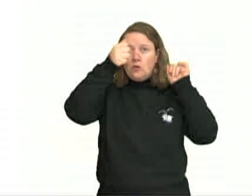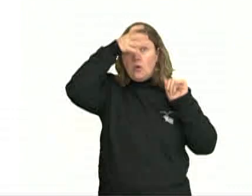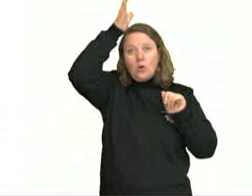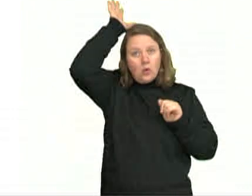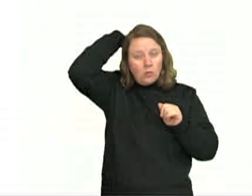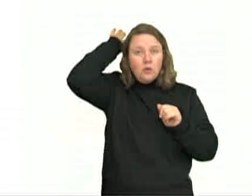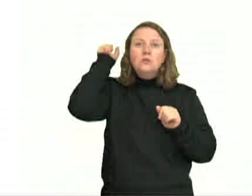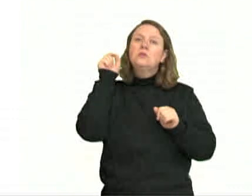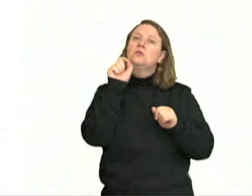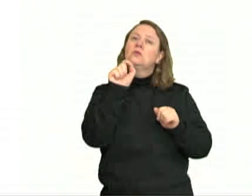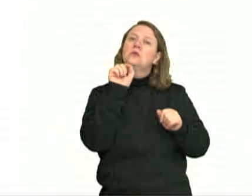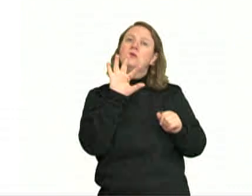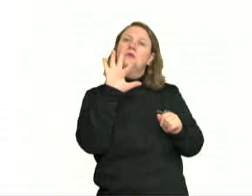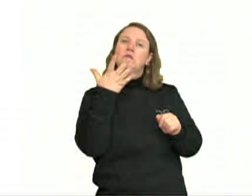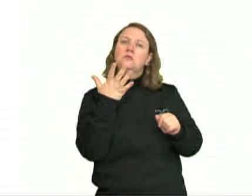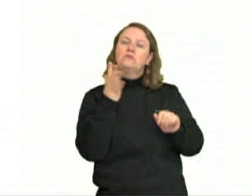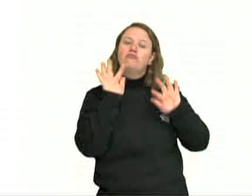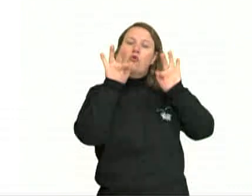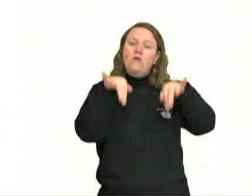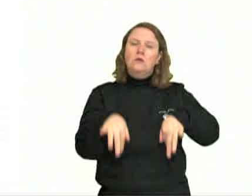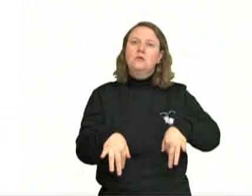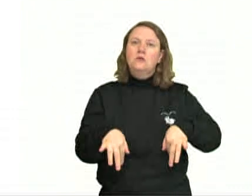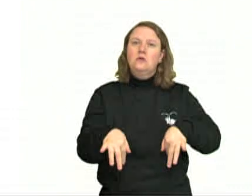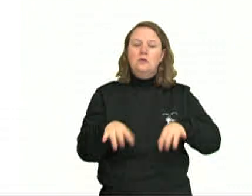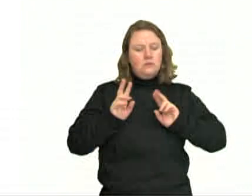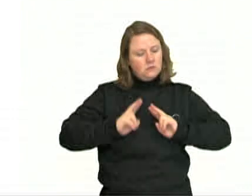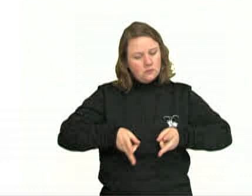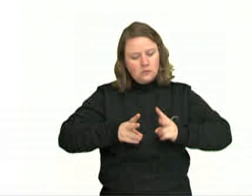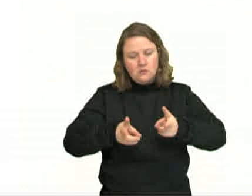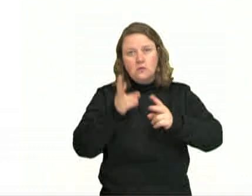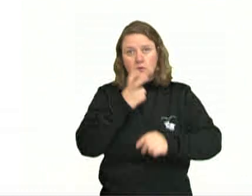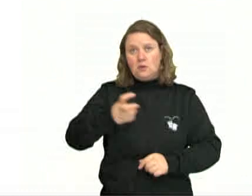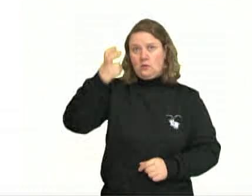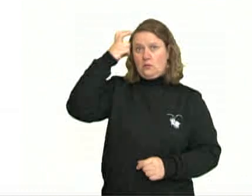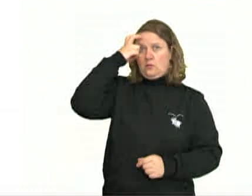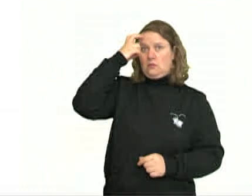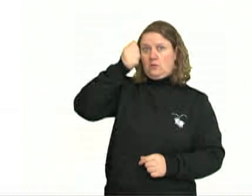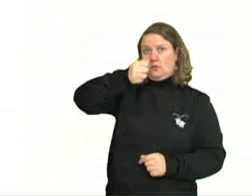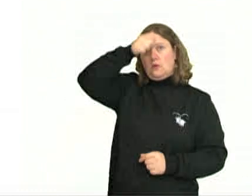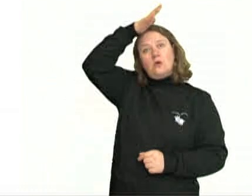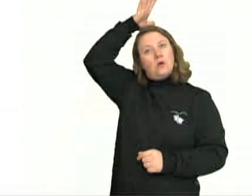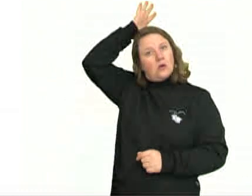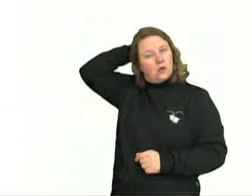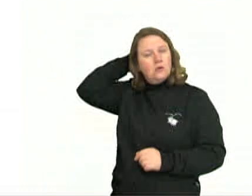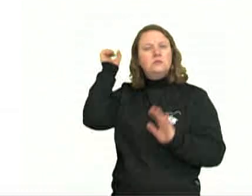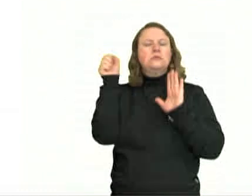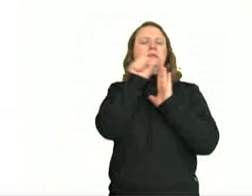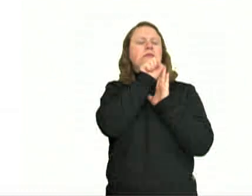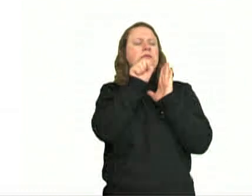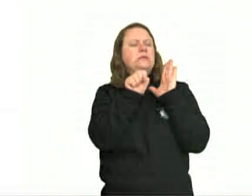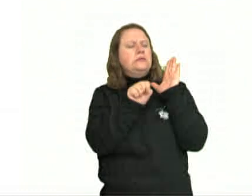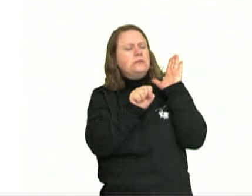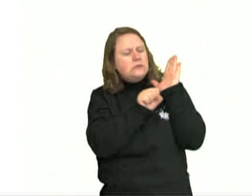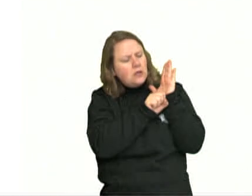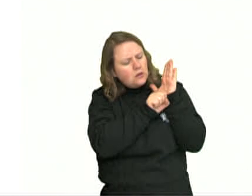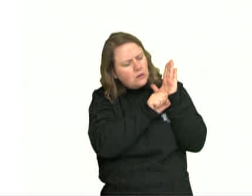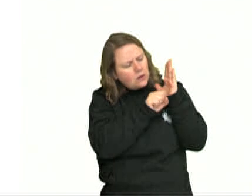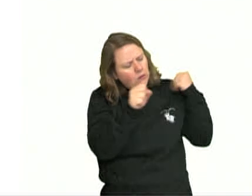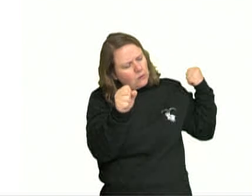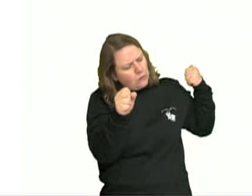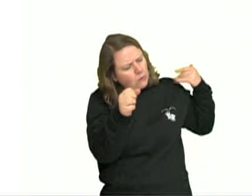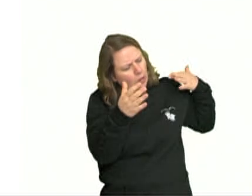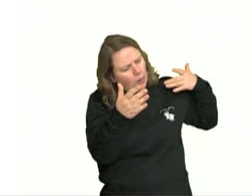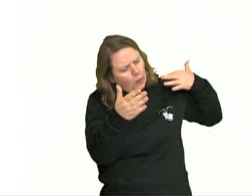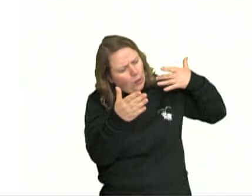desses Jogos, a luta permaneceu na cultura romana e atravessou os séculos, né, chegando até o dia